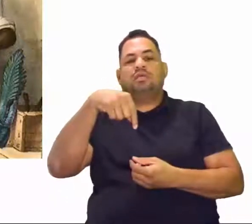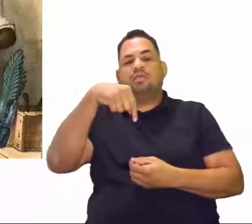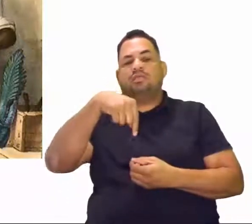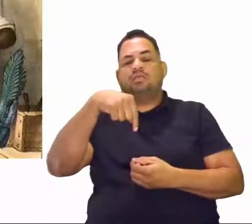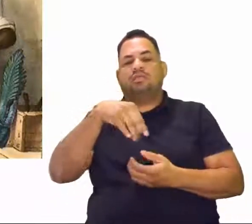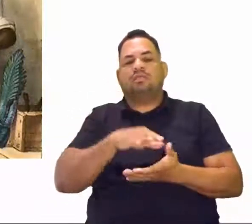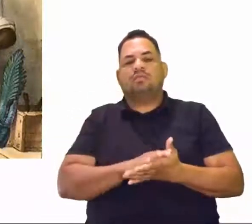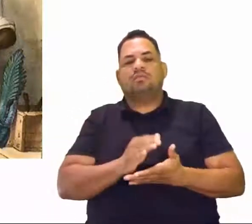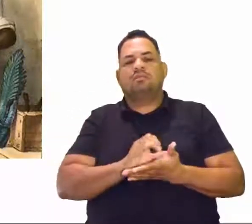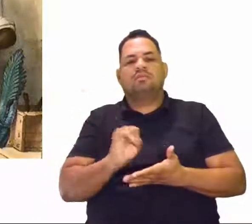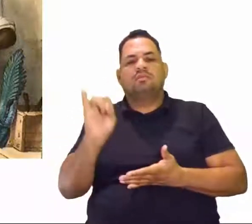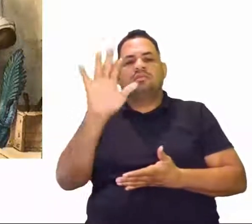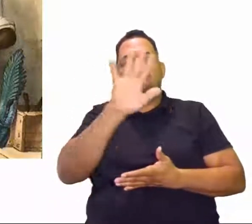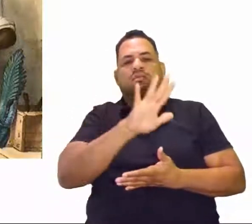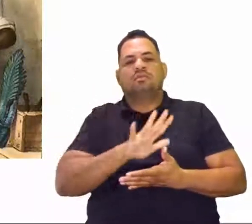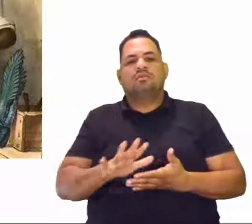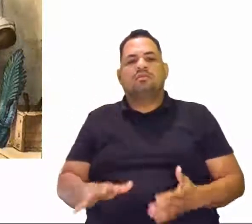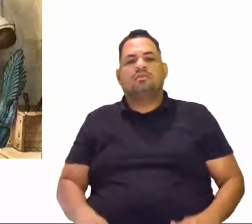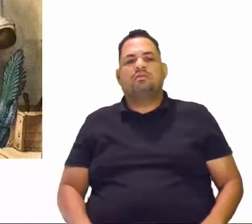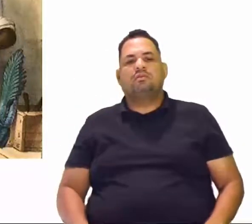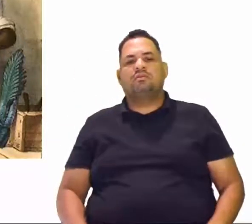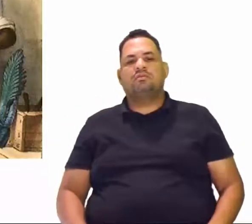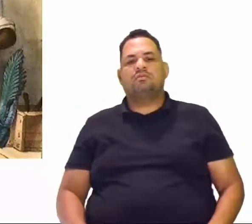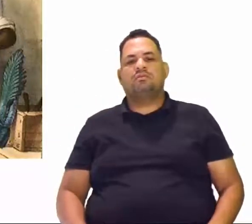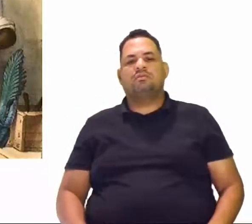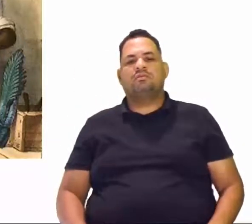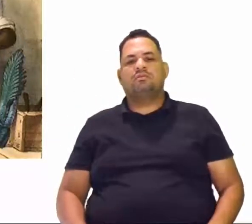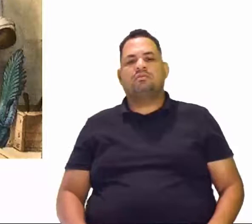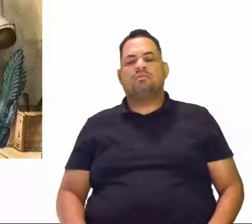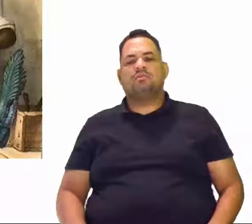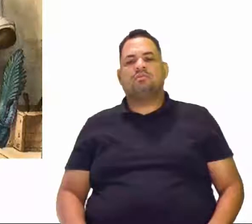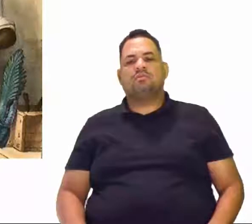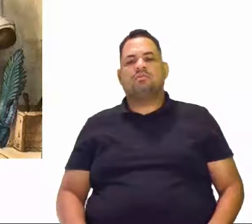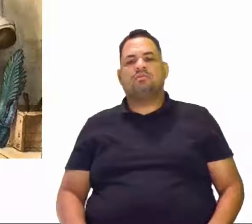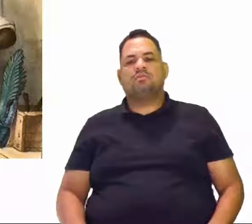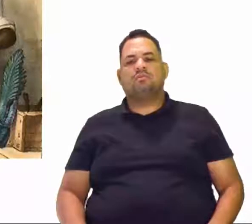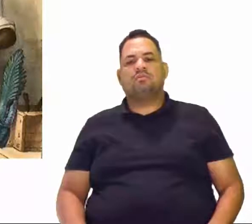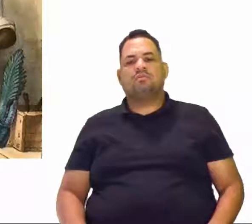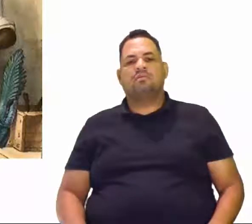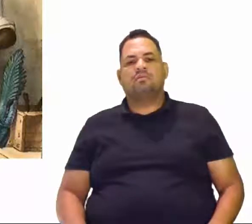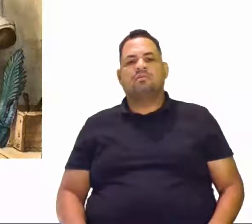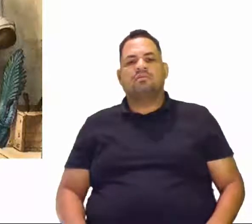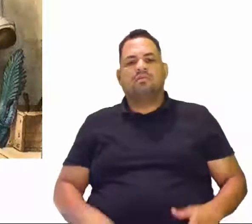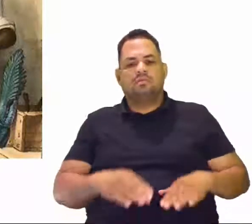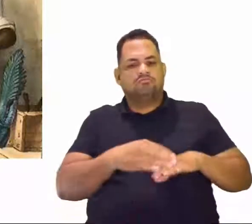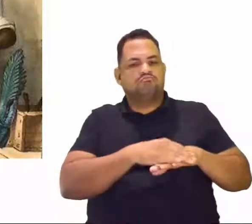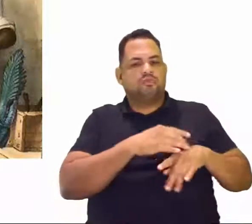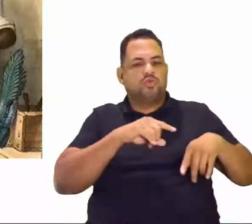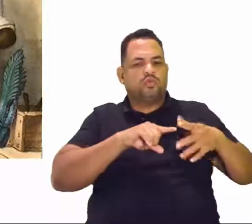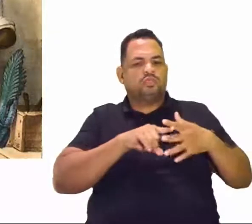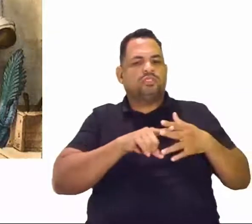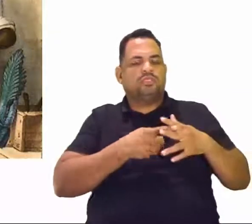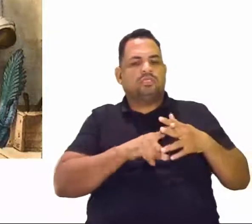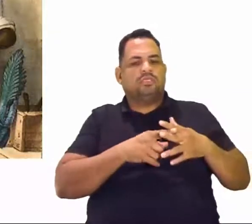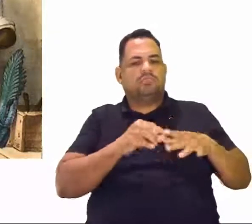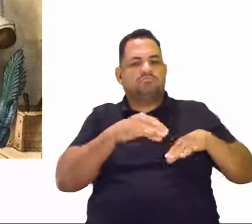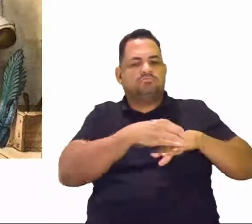aqui é uma imagem né de um é uma sapataria e